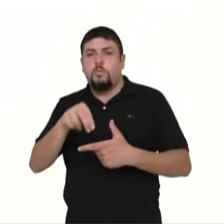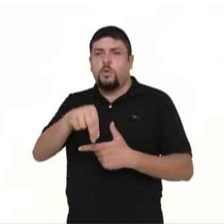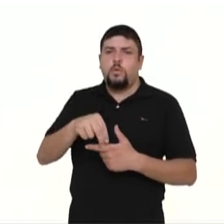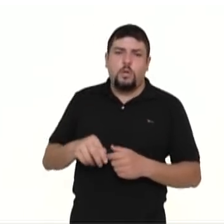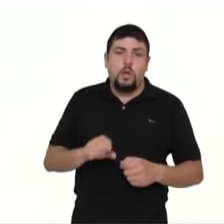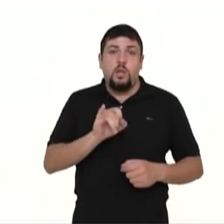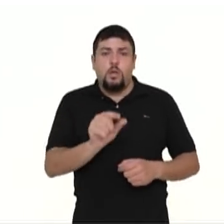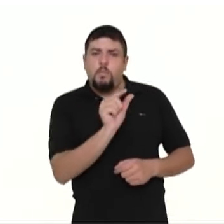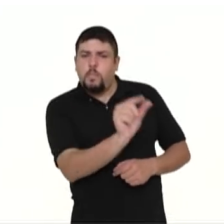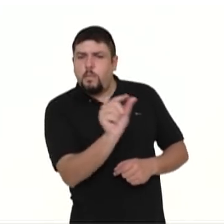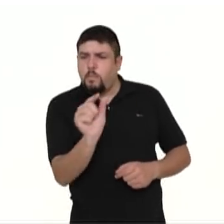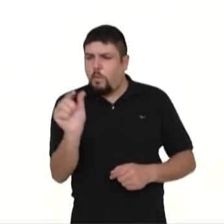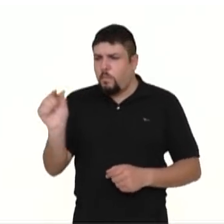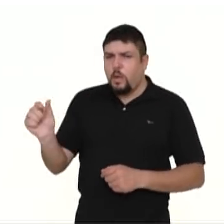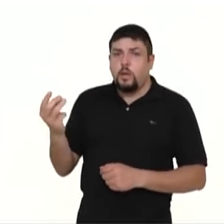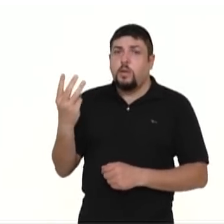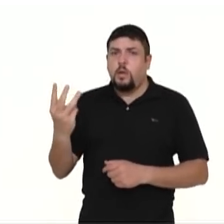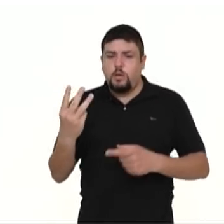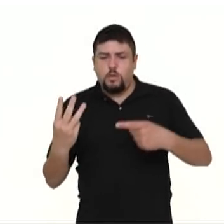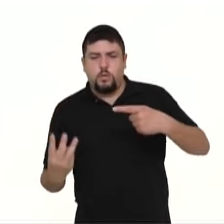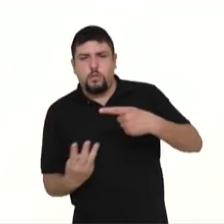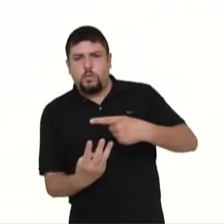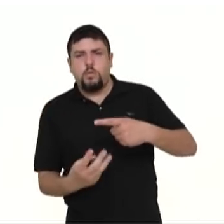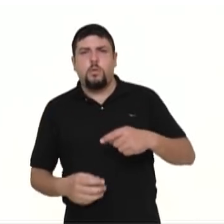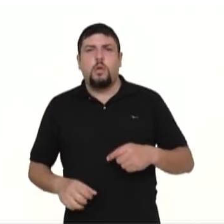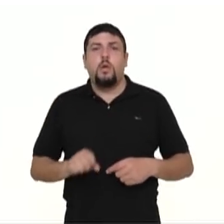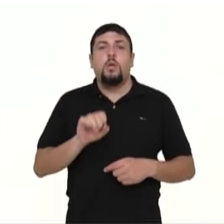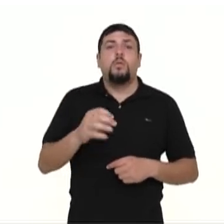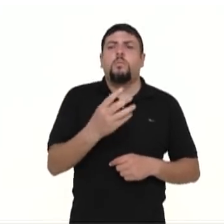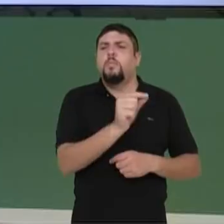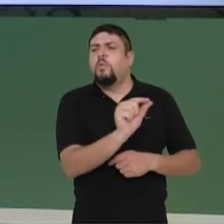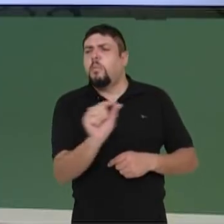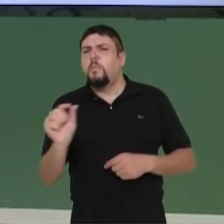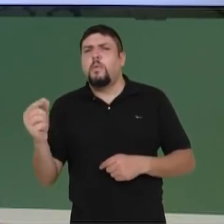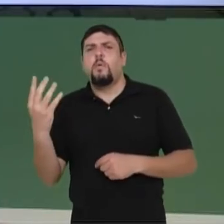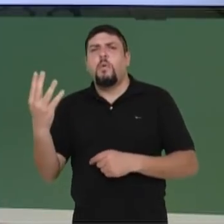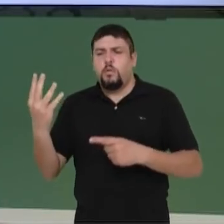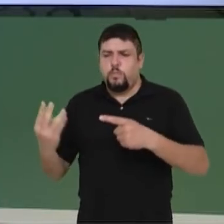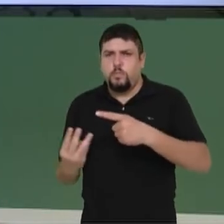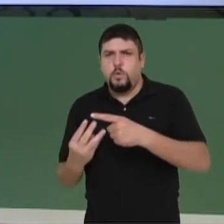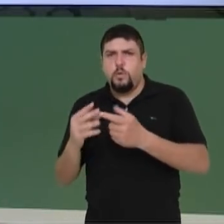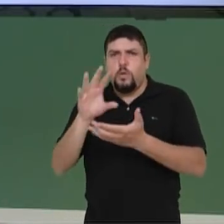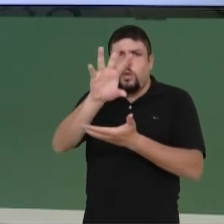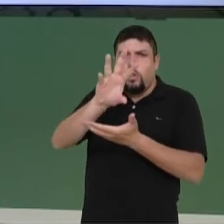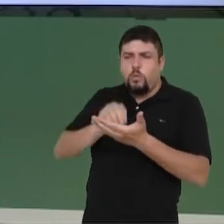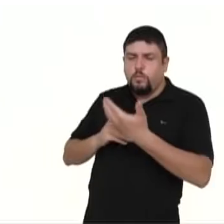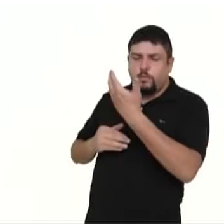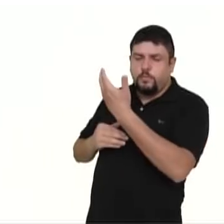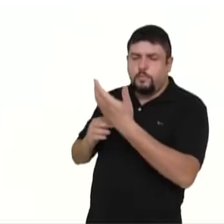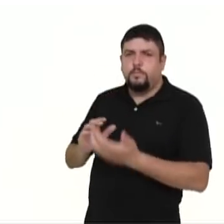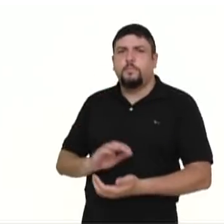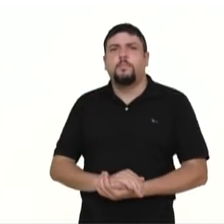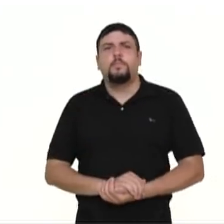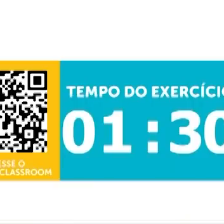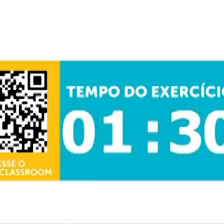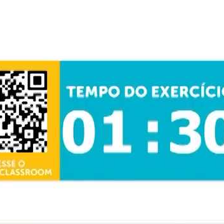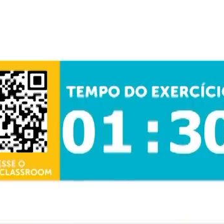soma os 3 e divide por 3. Se eu tiver 4 termos, soma os 4 e divide por 4. Anote isso porque é importante e a gente já volta.